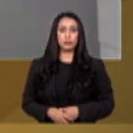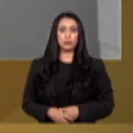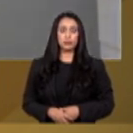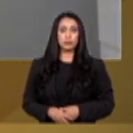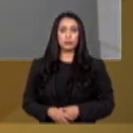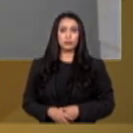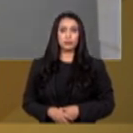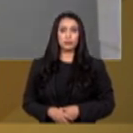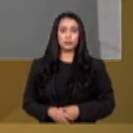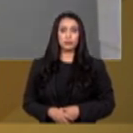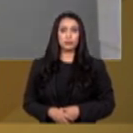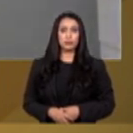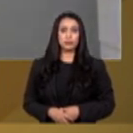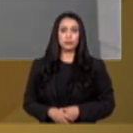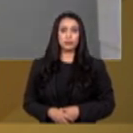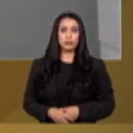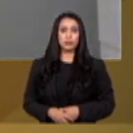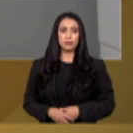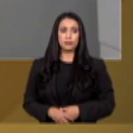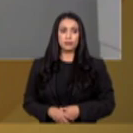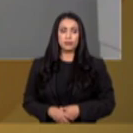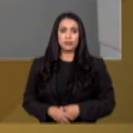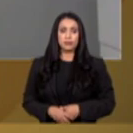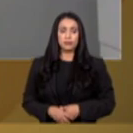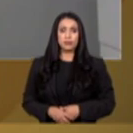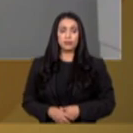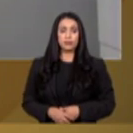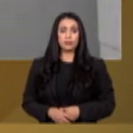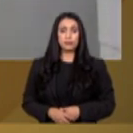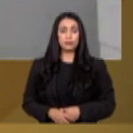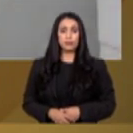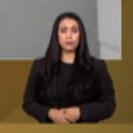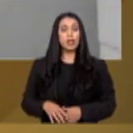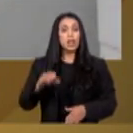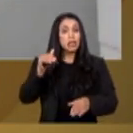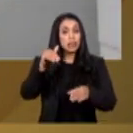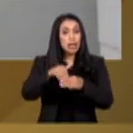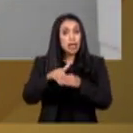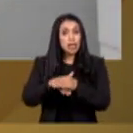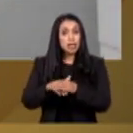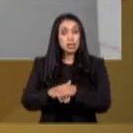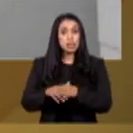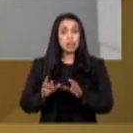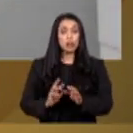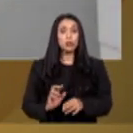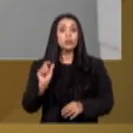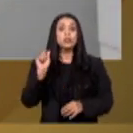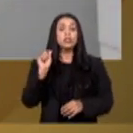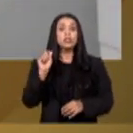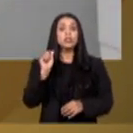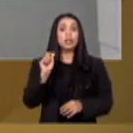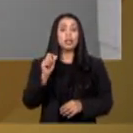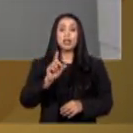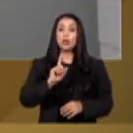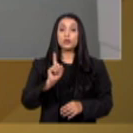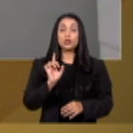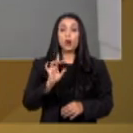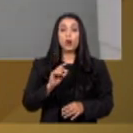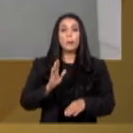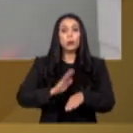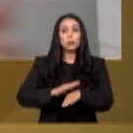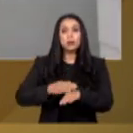organização o melhor a emissão nos do aquele dirigente não mas se daria pela continuidade